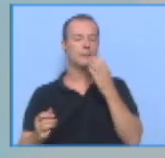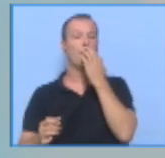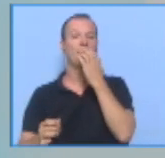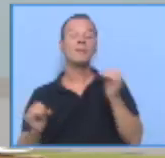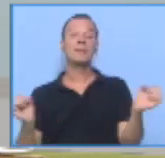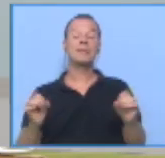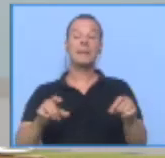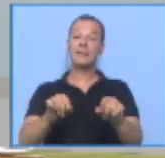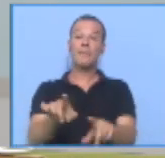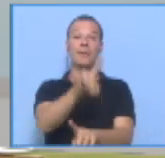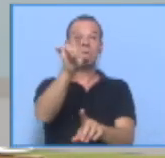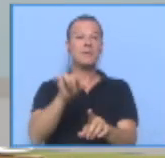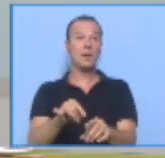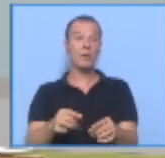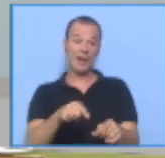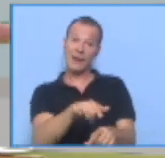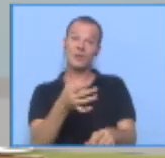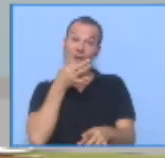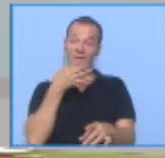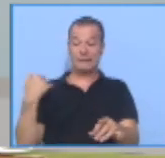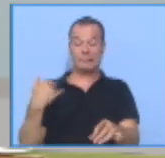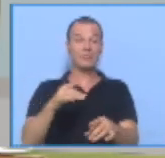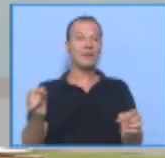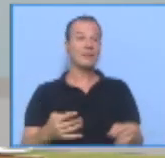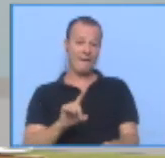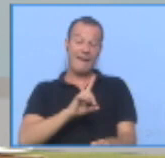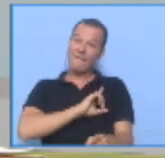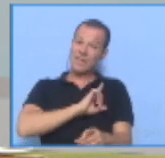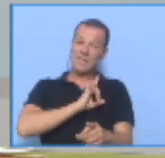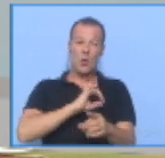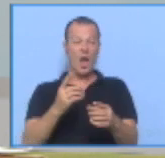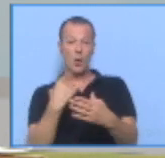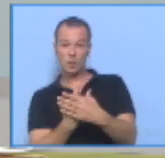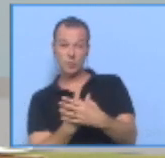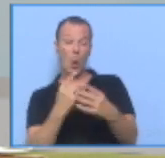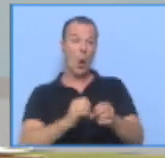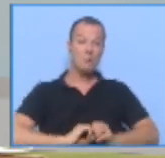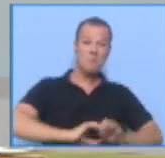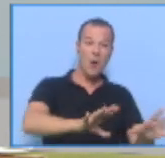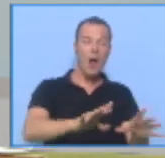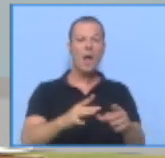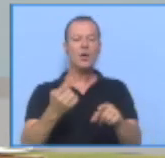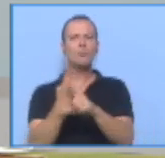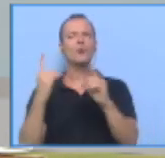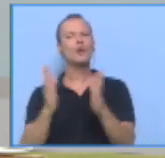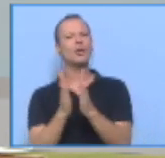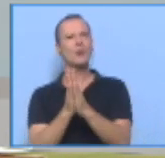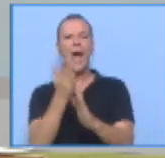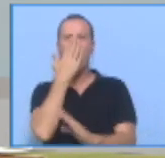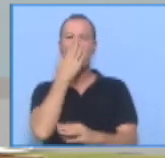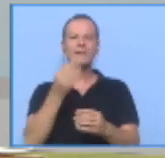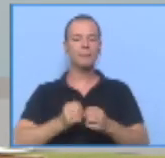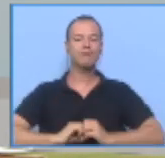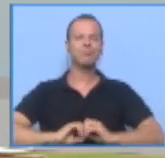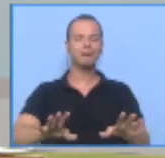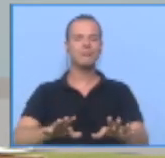tal questão da destradicionalização, da individualização e da diversificação, ou seja, o religioso caiu como que na rua, não